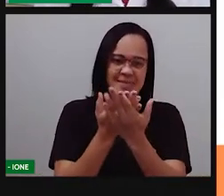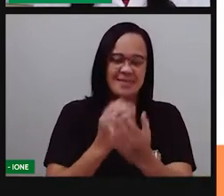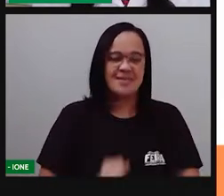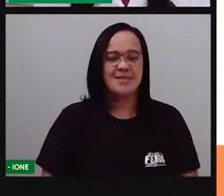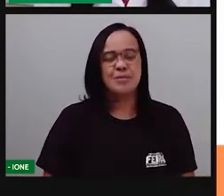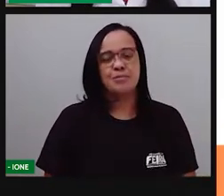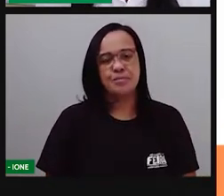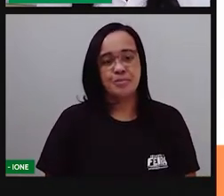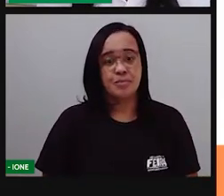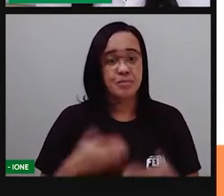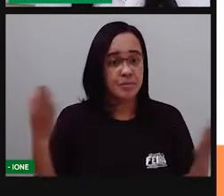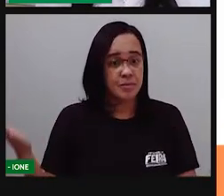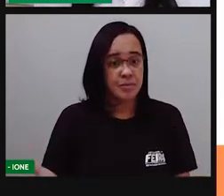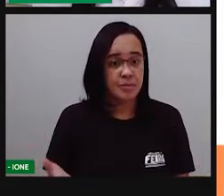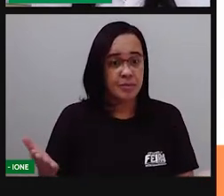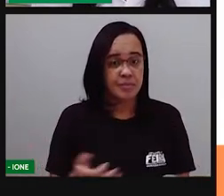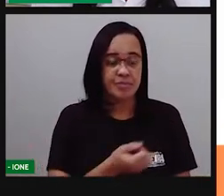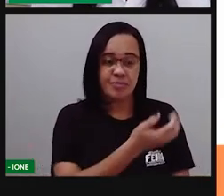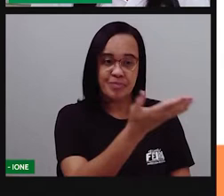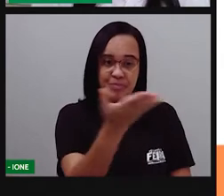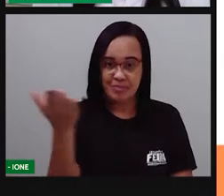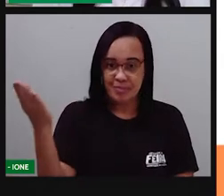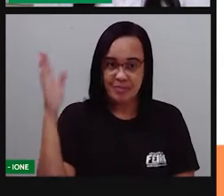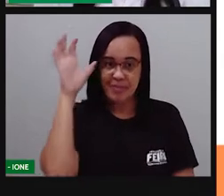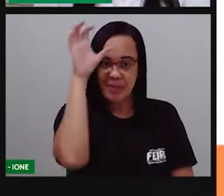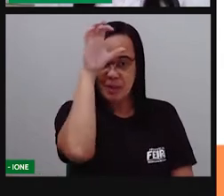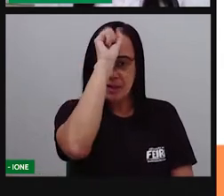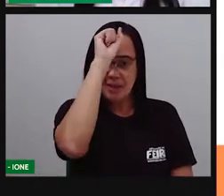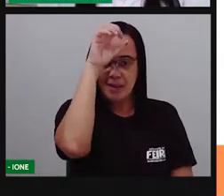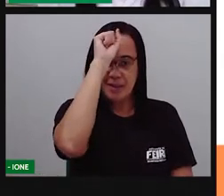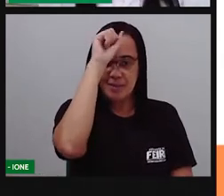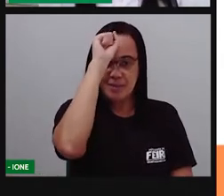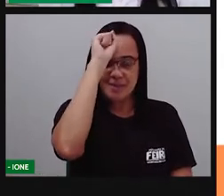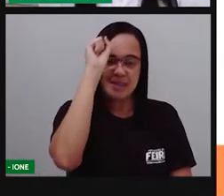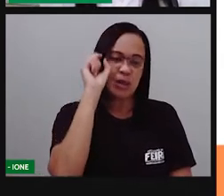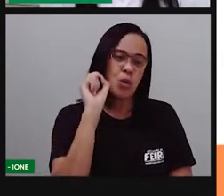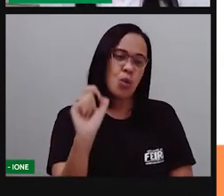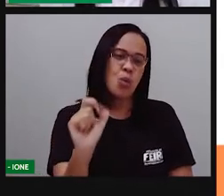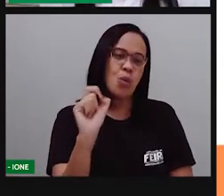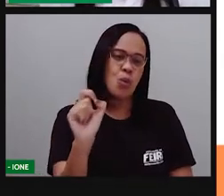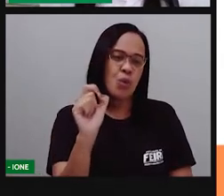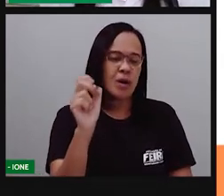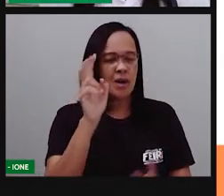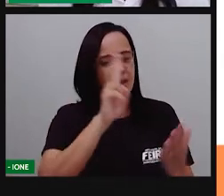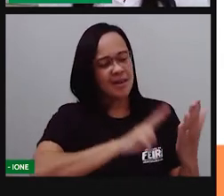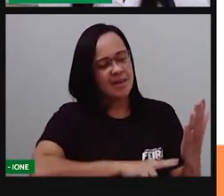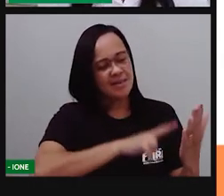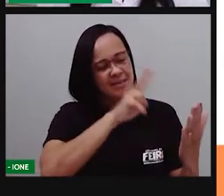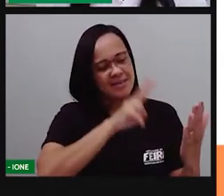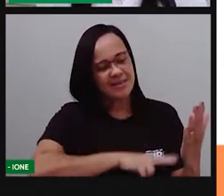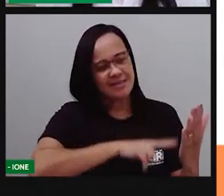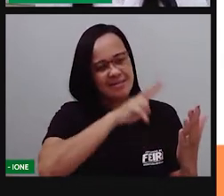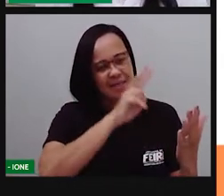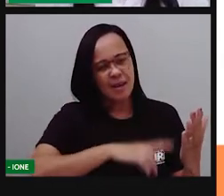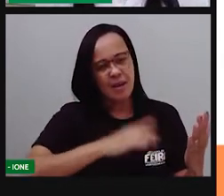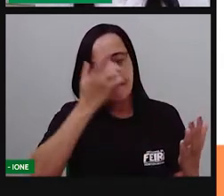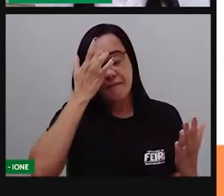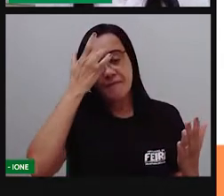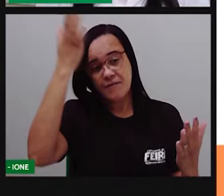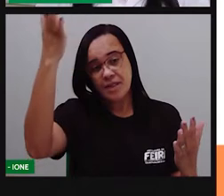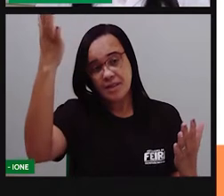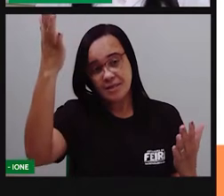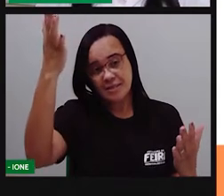então hoje você vai aprender e a fazer leitura suíte de óculos estética